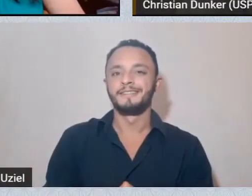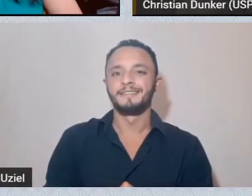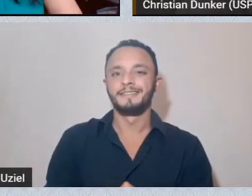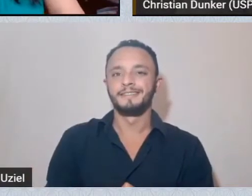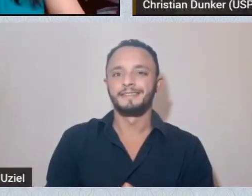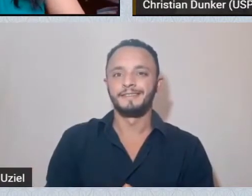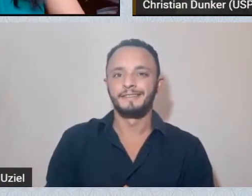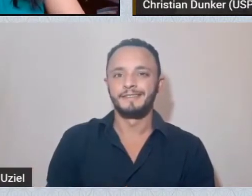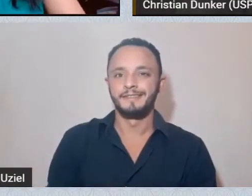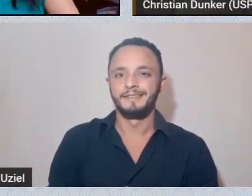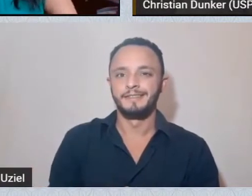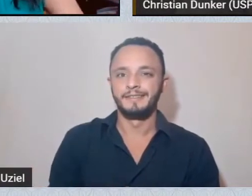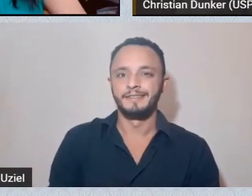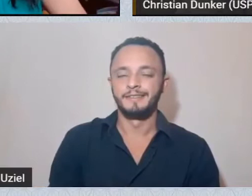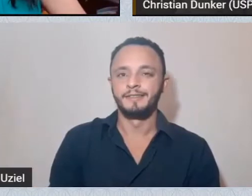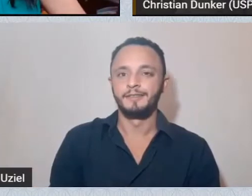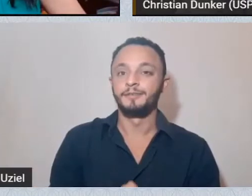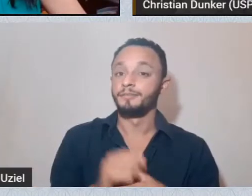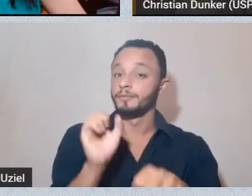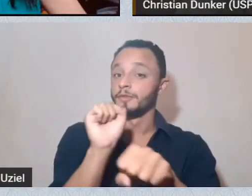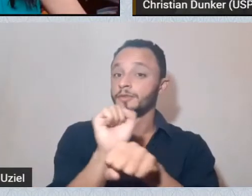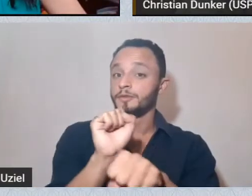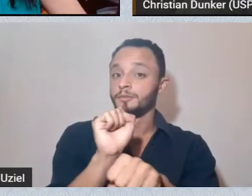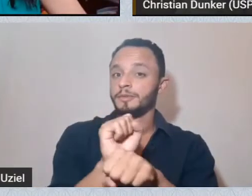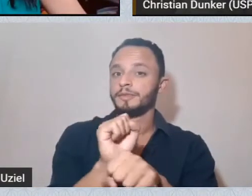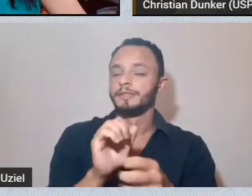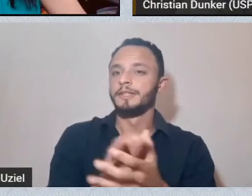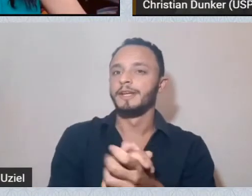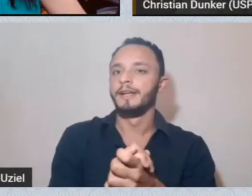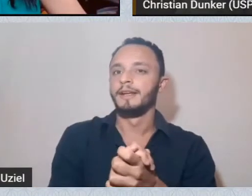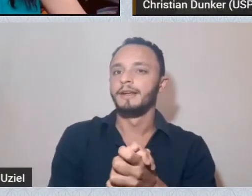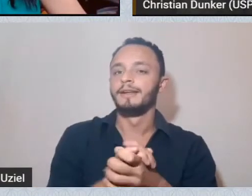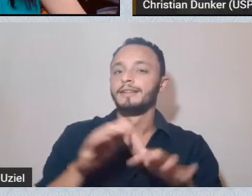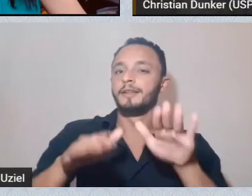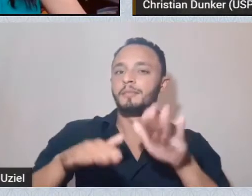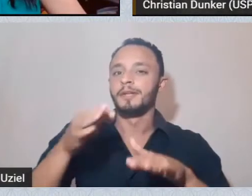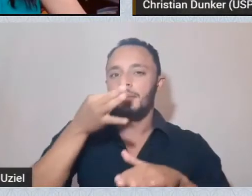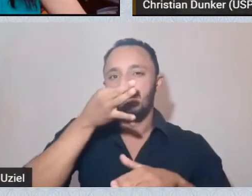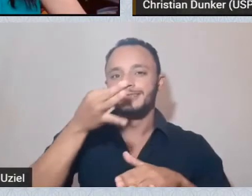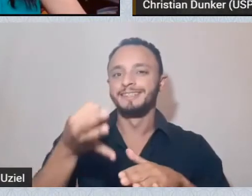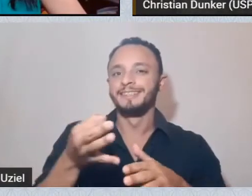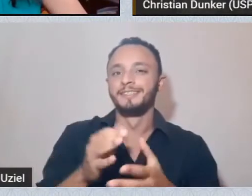Vamos aguardar um pouquinho, porque talvez ele... Felicidade de uma experiência